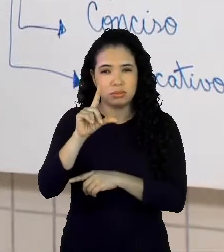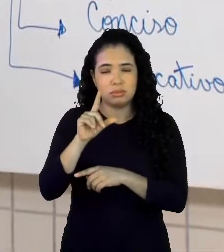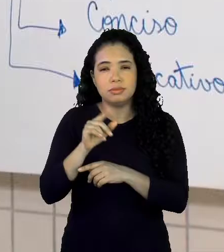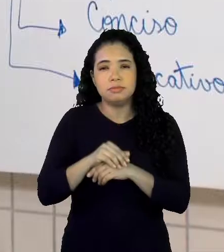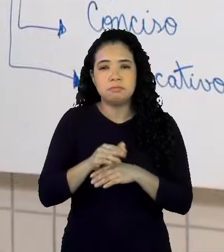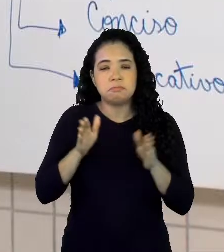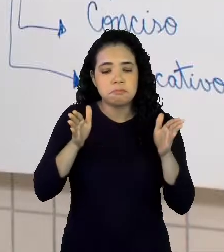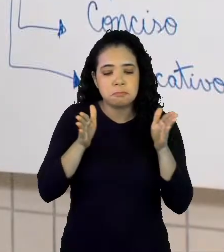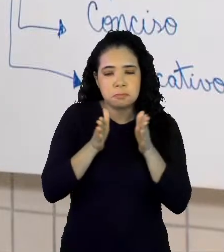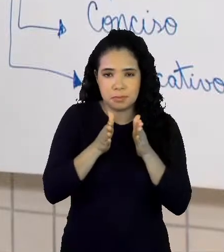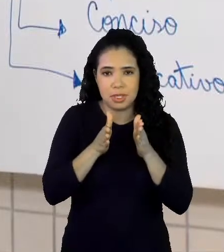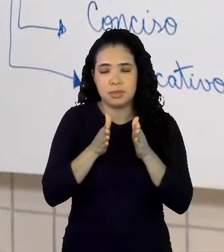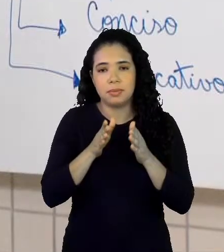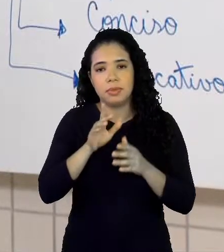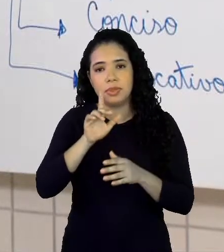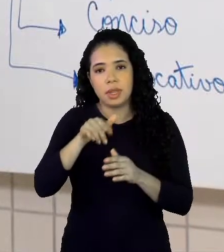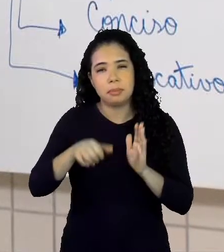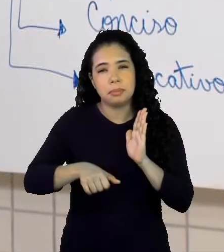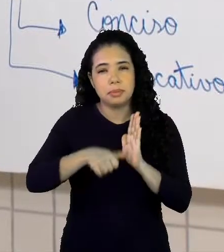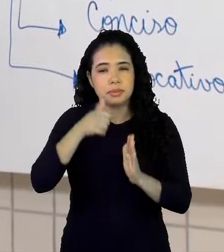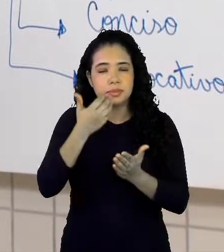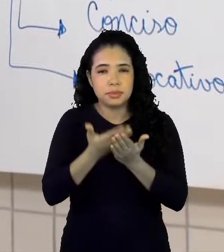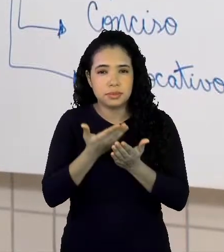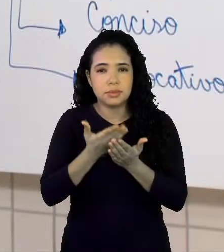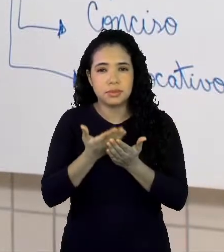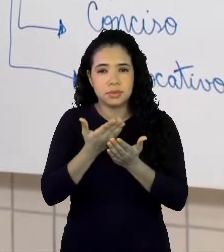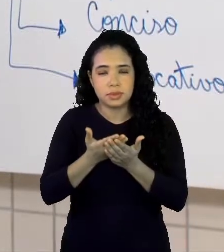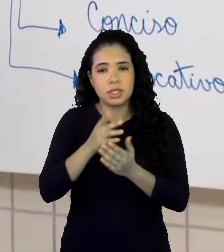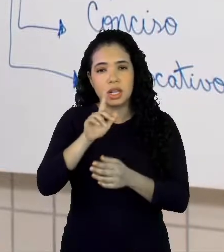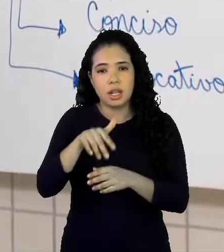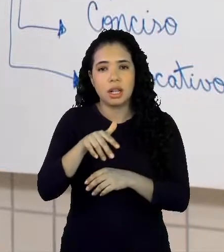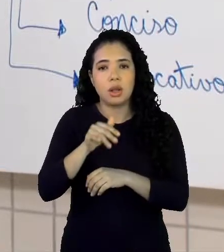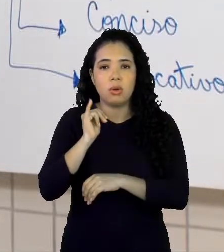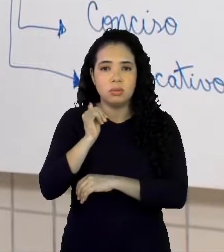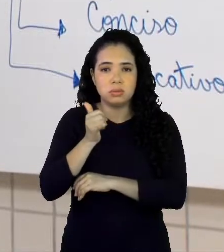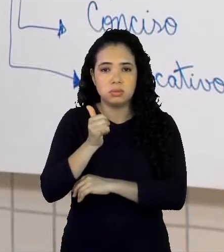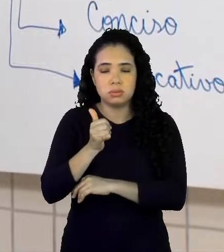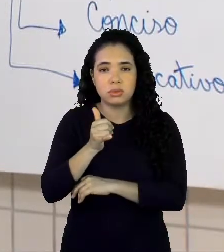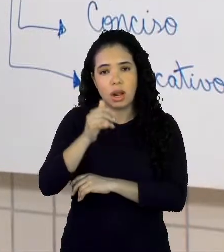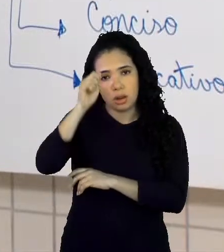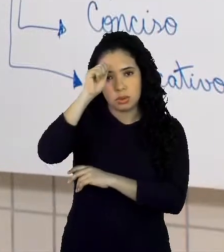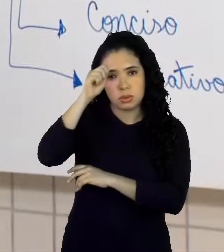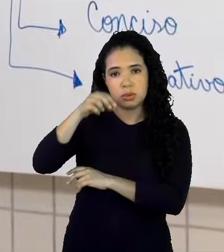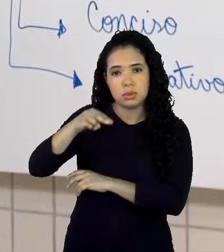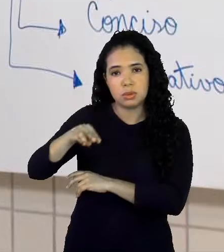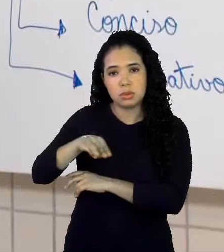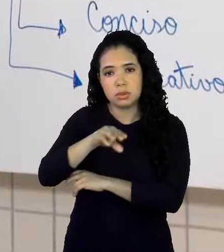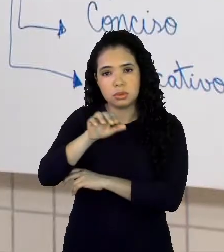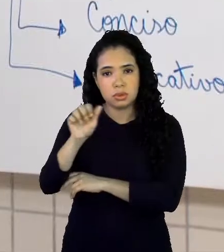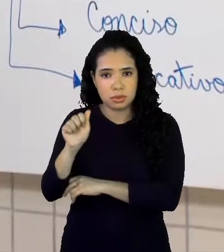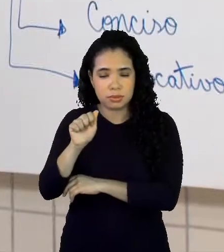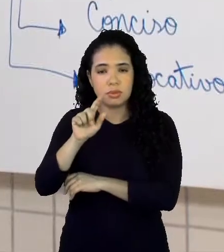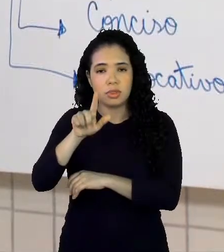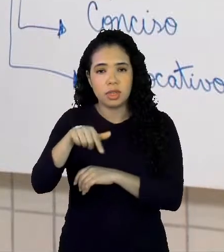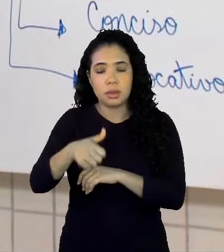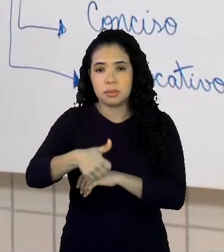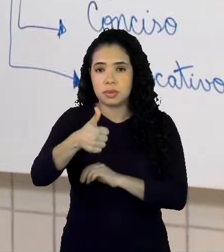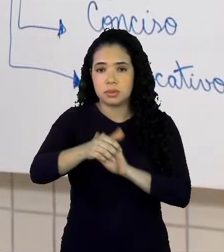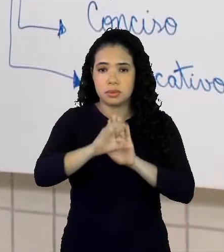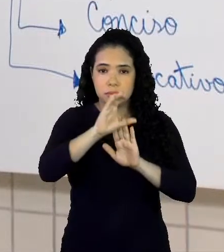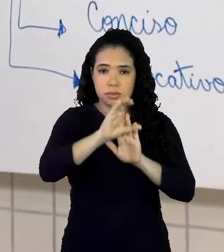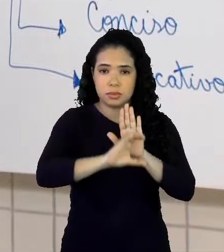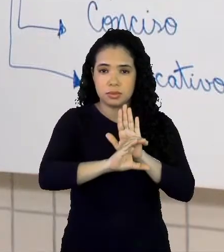nós temos um conto, que é do Machado de Assis. Vocês têm lá o primeiro capítulo